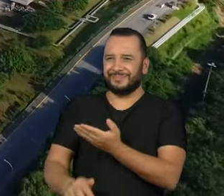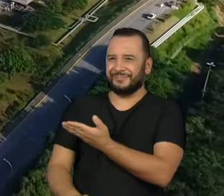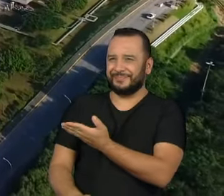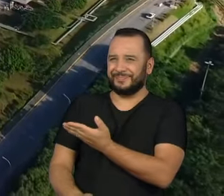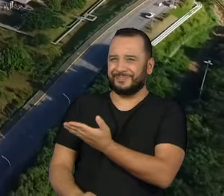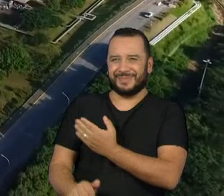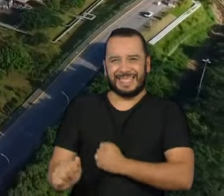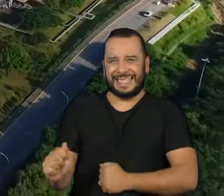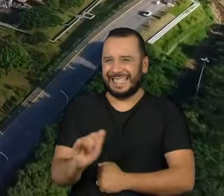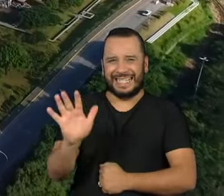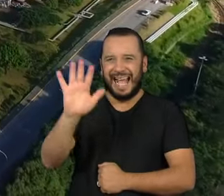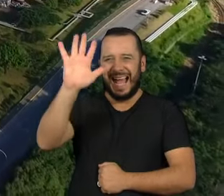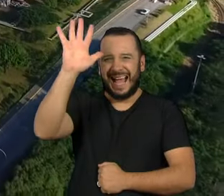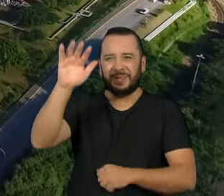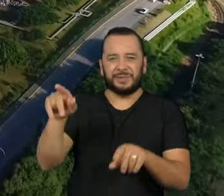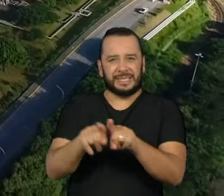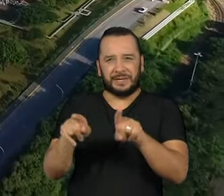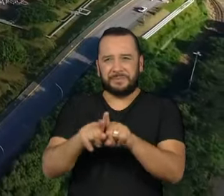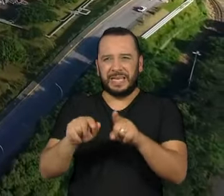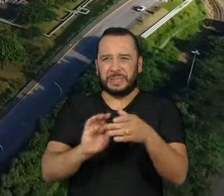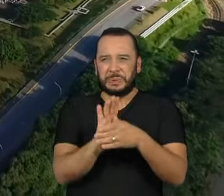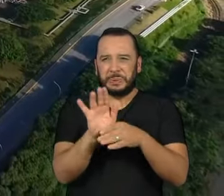e que emitem gases de efeito estufa.